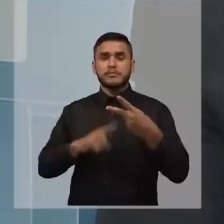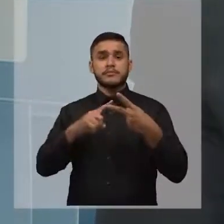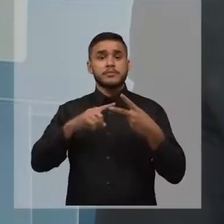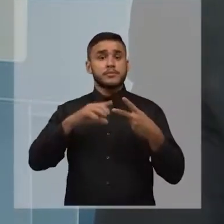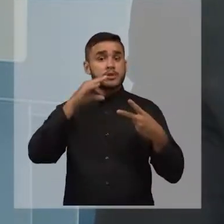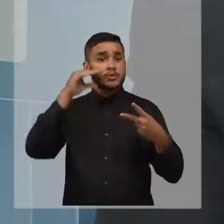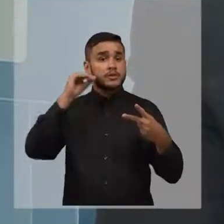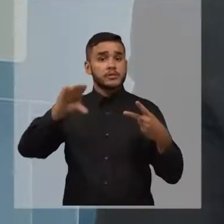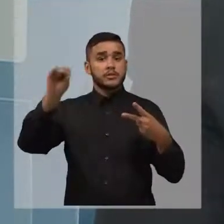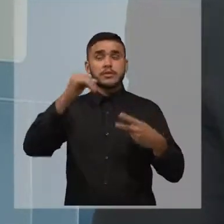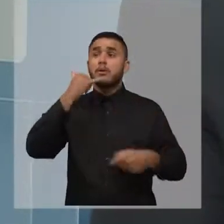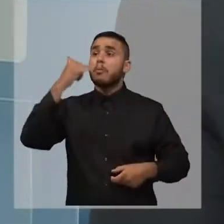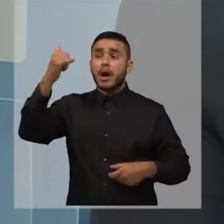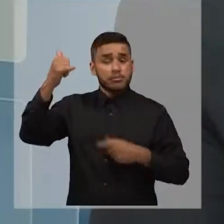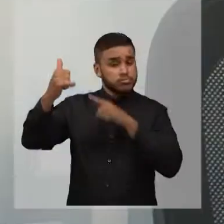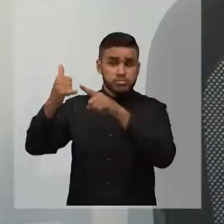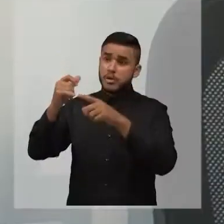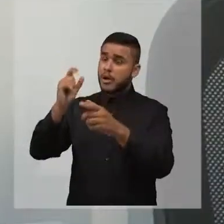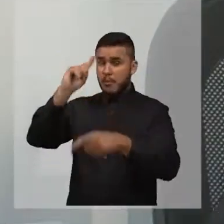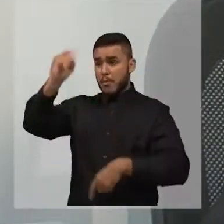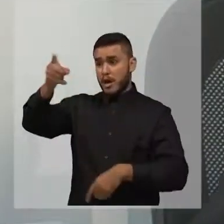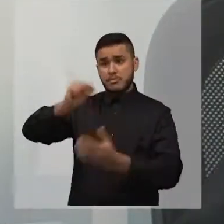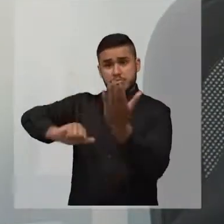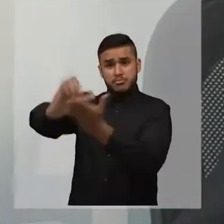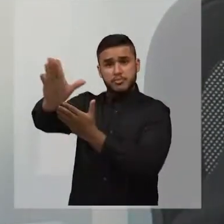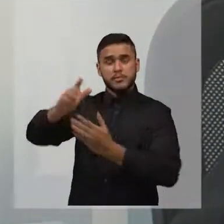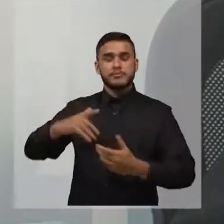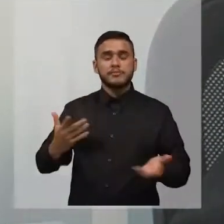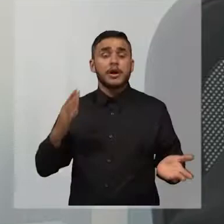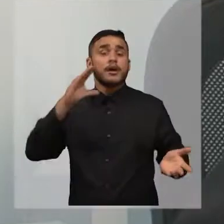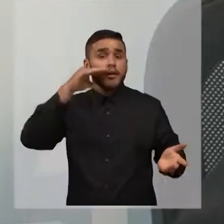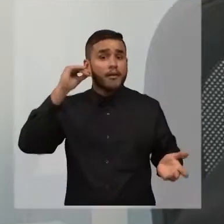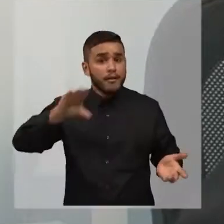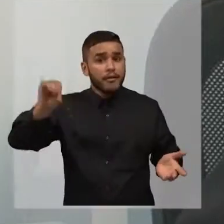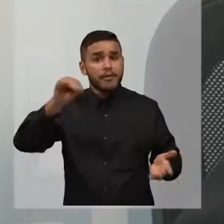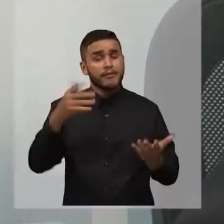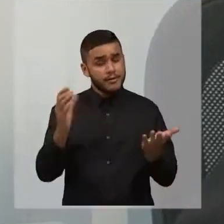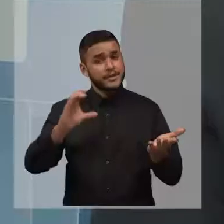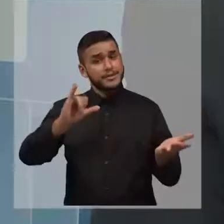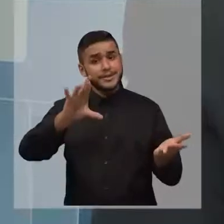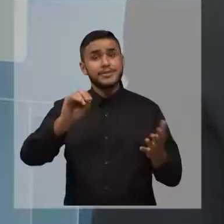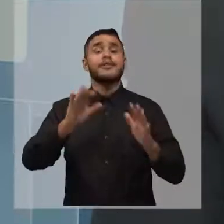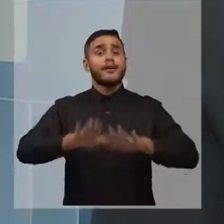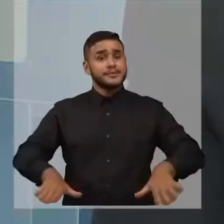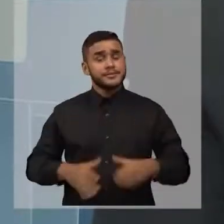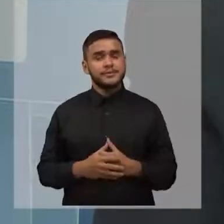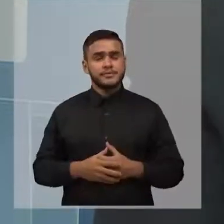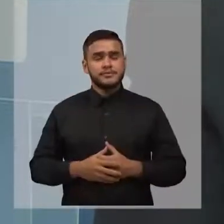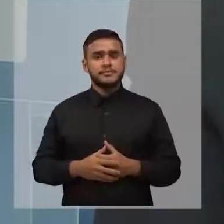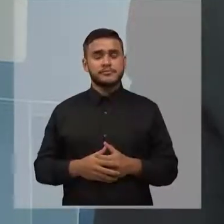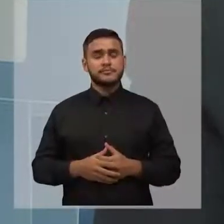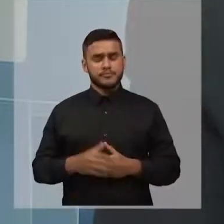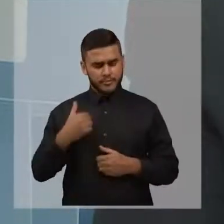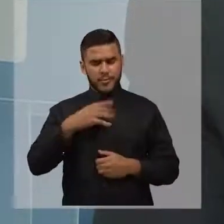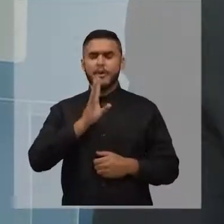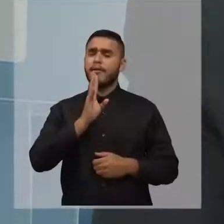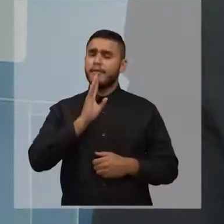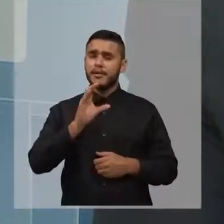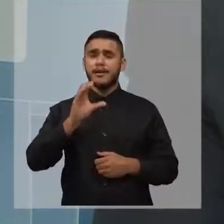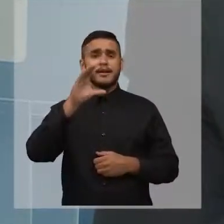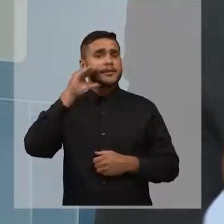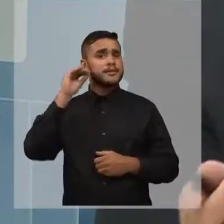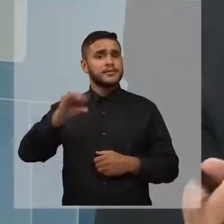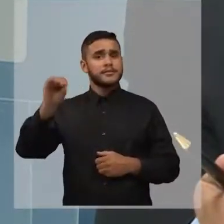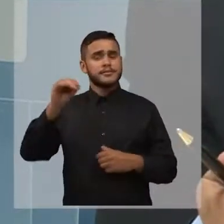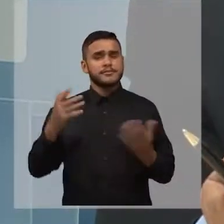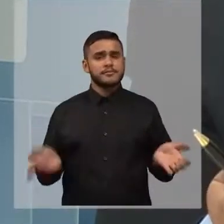ser demitido por telefone. Bem provável. Por telefone. Sai por telefone, né? Bem provável. Pelo que eu conheço da pessoa.